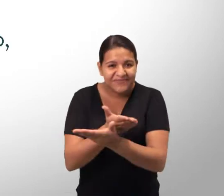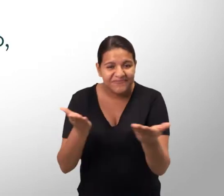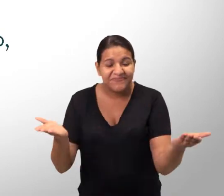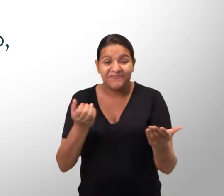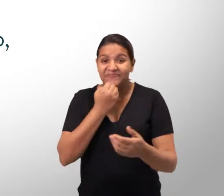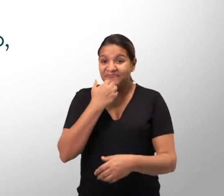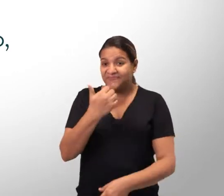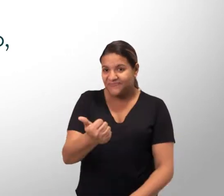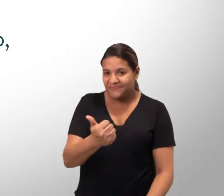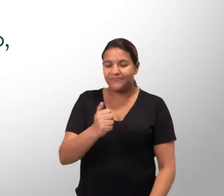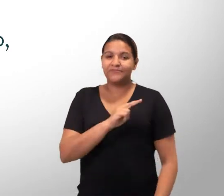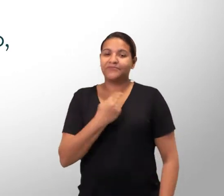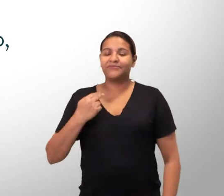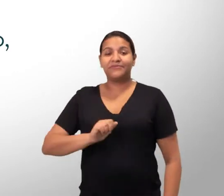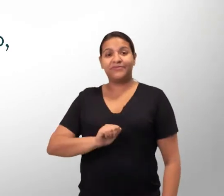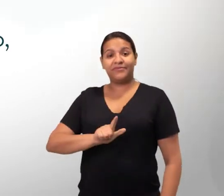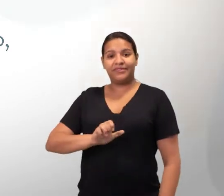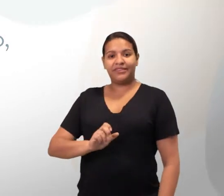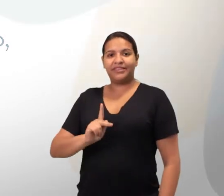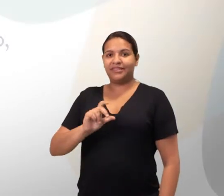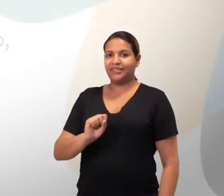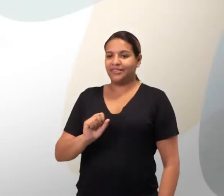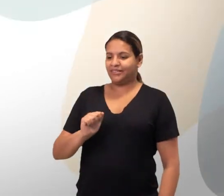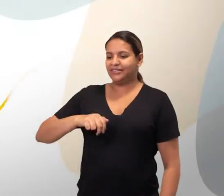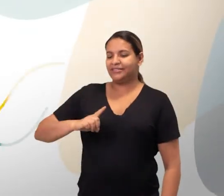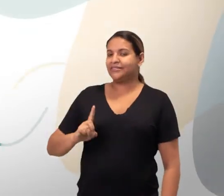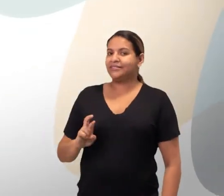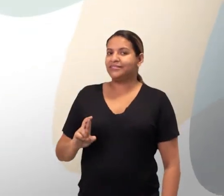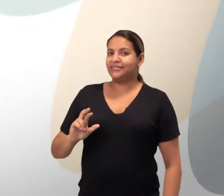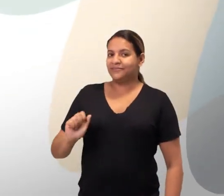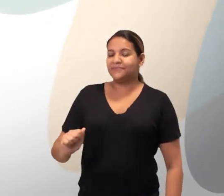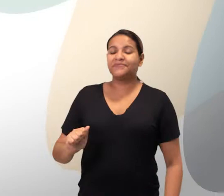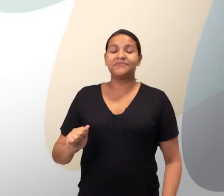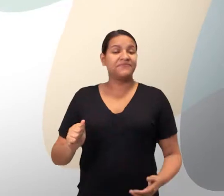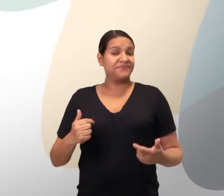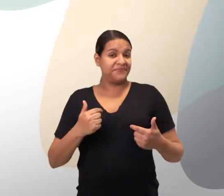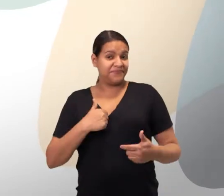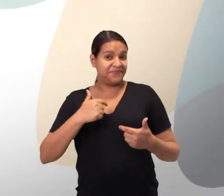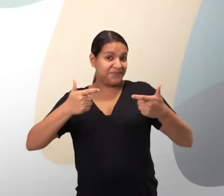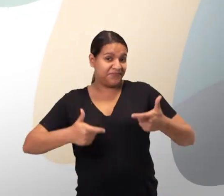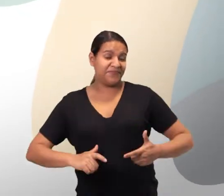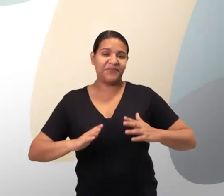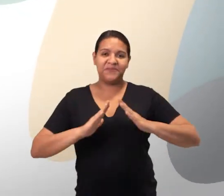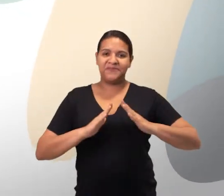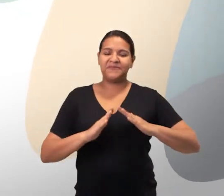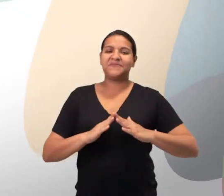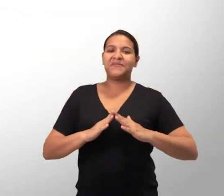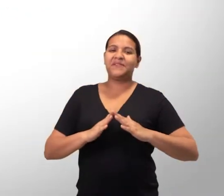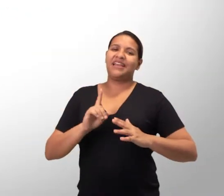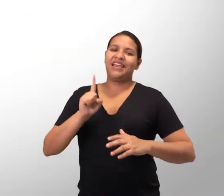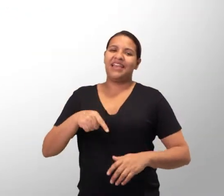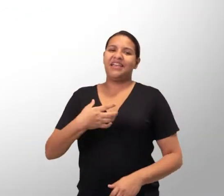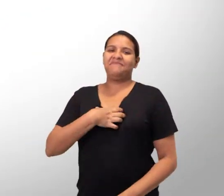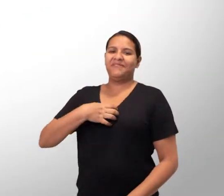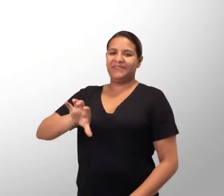Olá, crianças! Tudo bem com vocês? Meu nome é Alexandra Brasileiro e eu falo aqui de Salvador, Bahia.